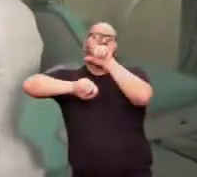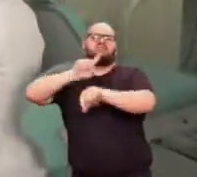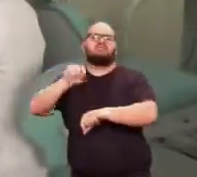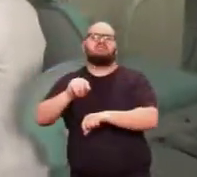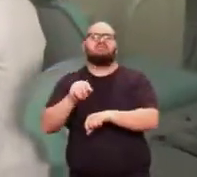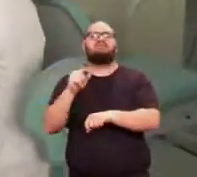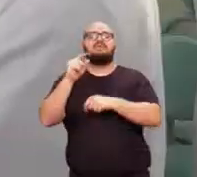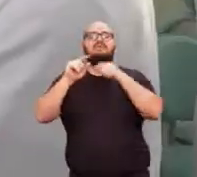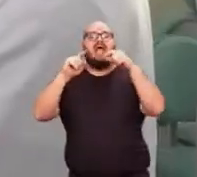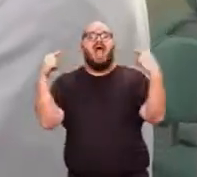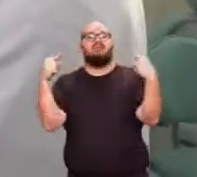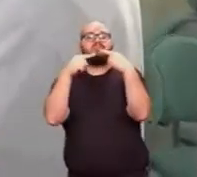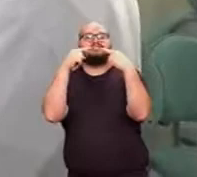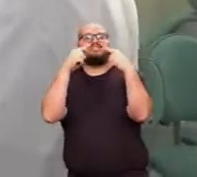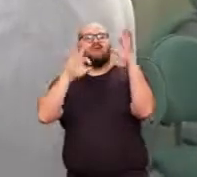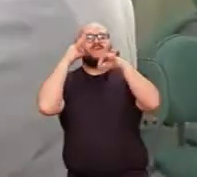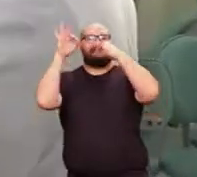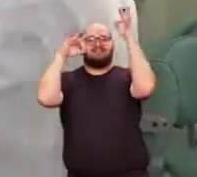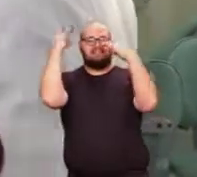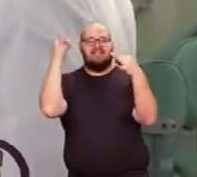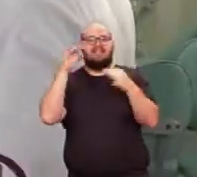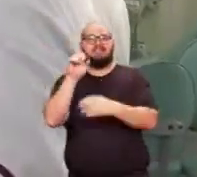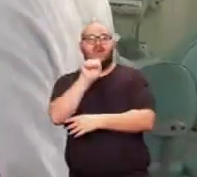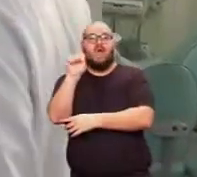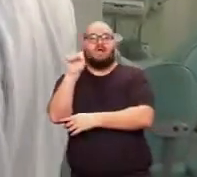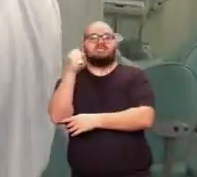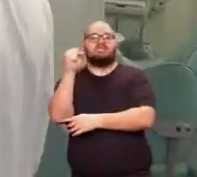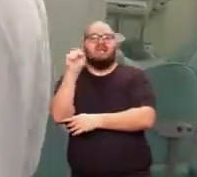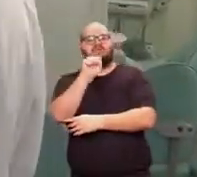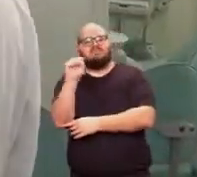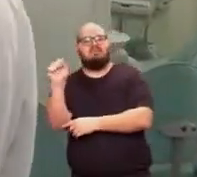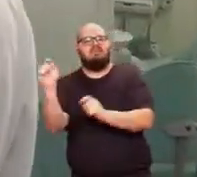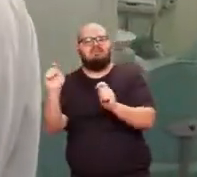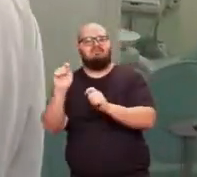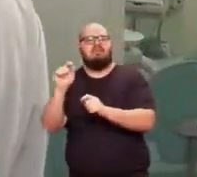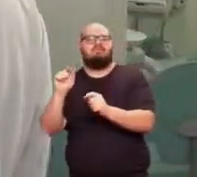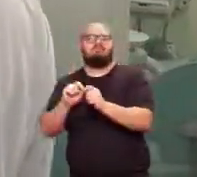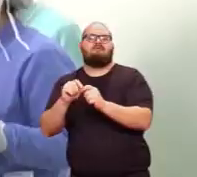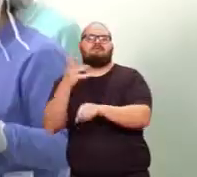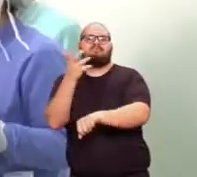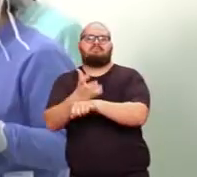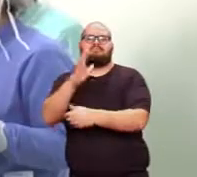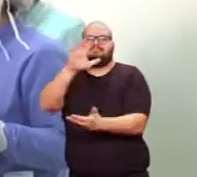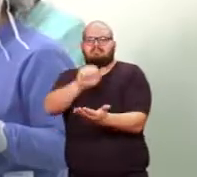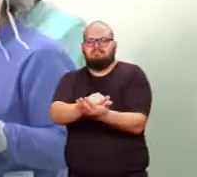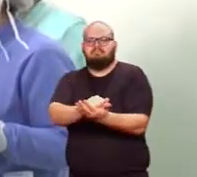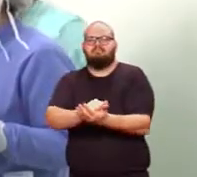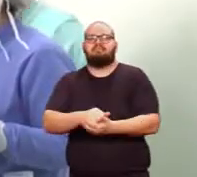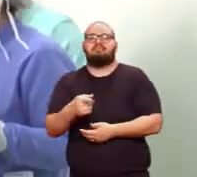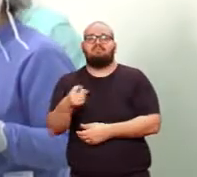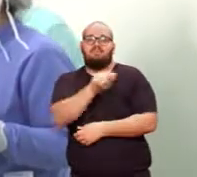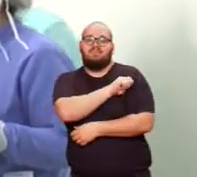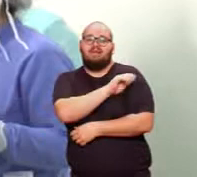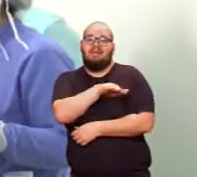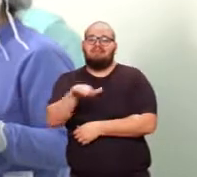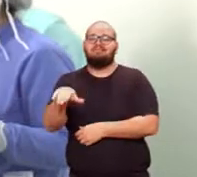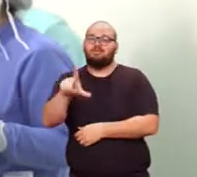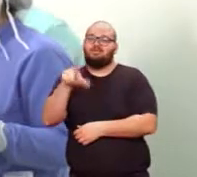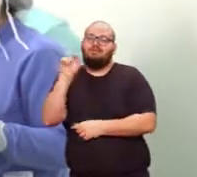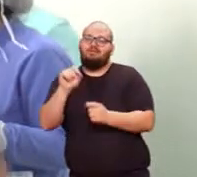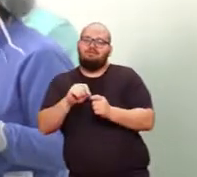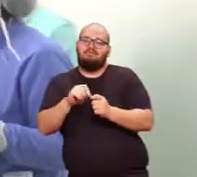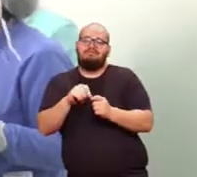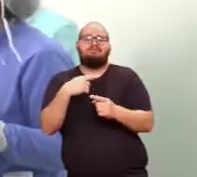disciplina optativa de harmonização e estética a partir do 8º semestre do curso. Alexandre decidiu cursar a cadeira pelo